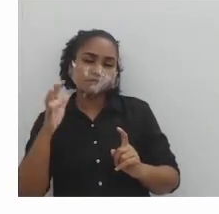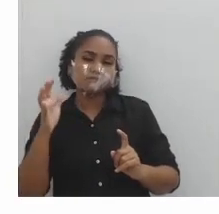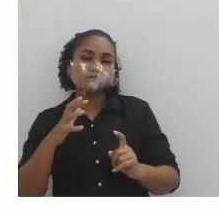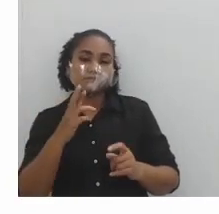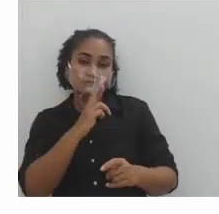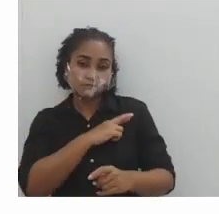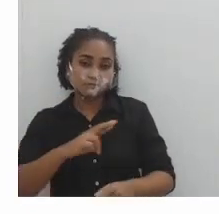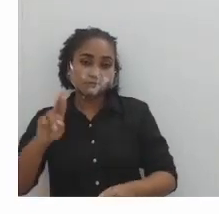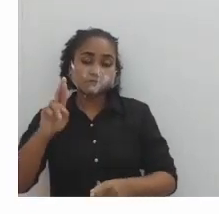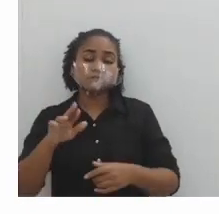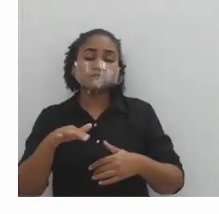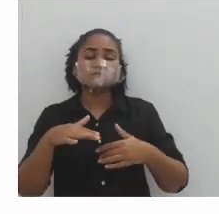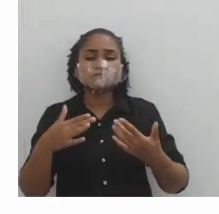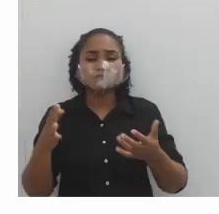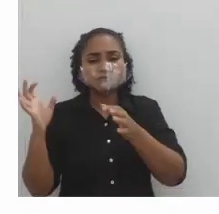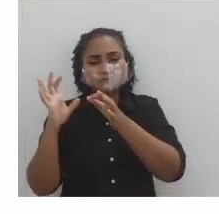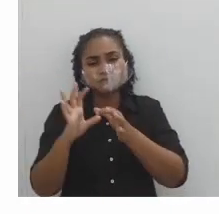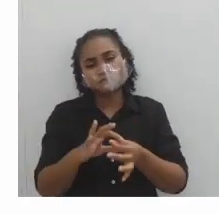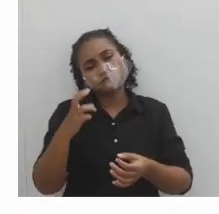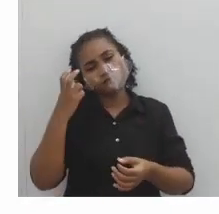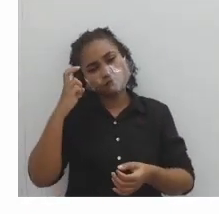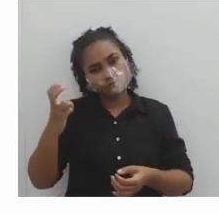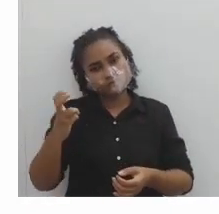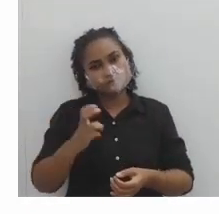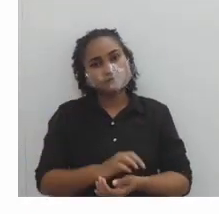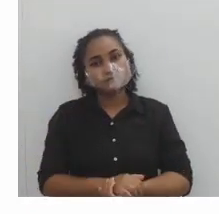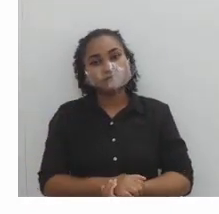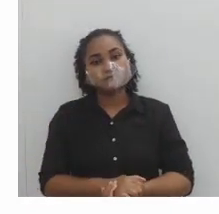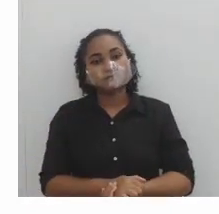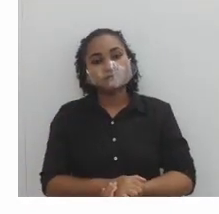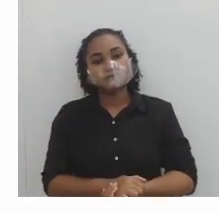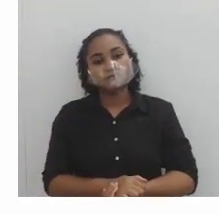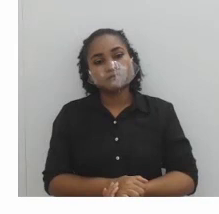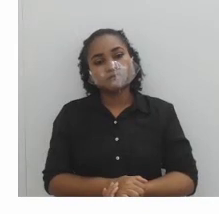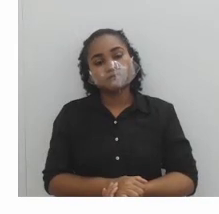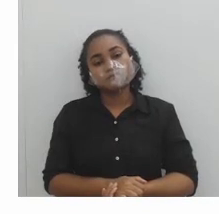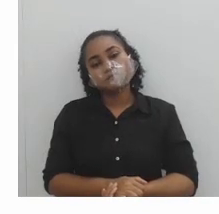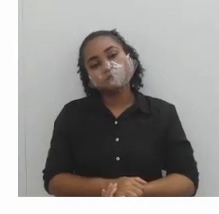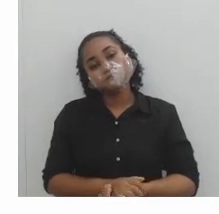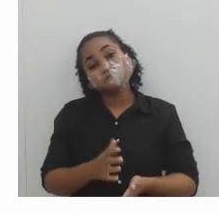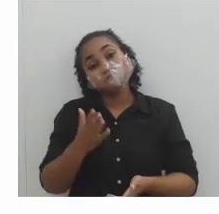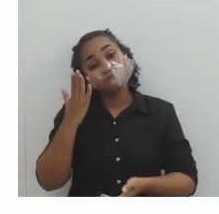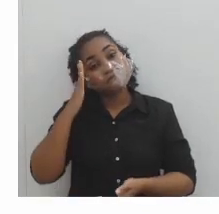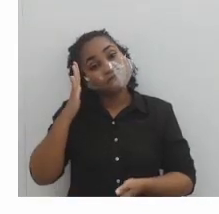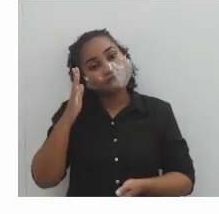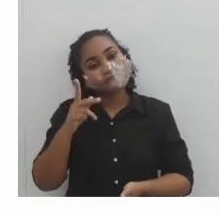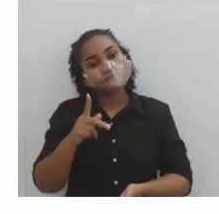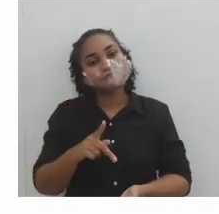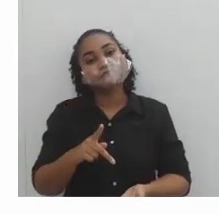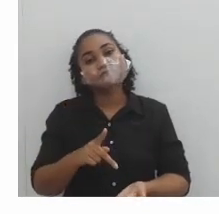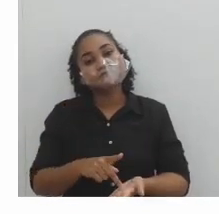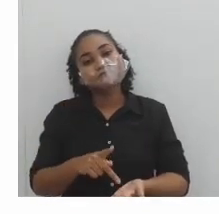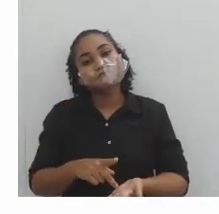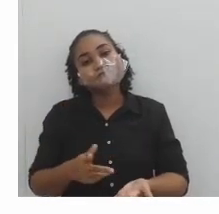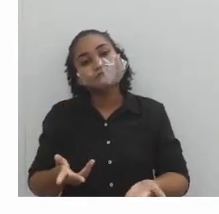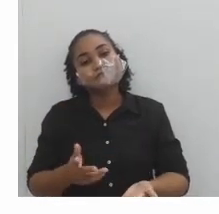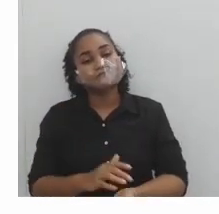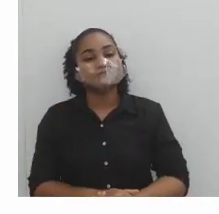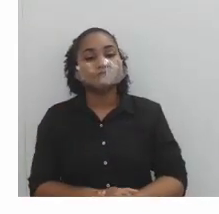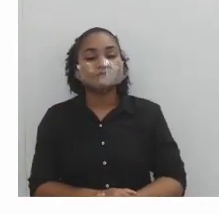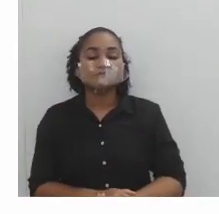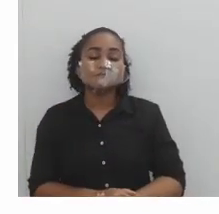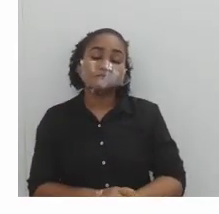desse contexto, mas é uma coisa cultural que aí eu não sei se isso tem procedência,